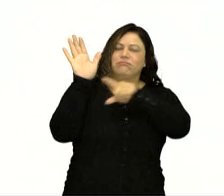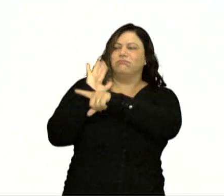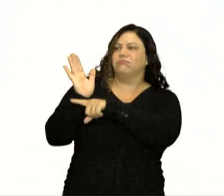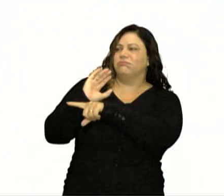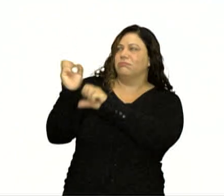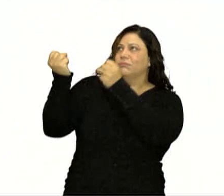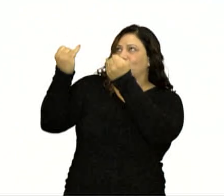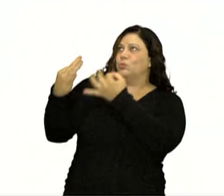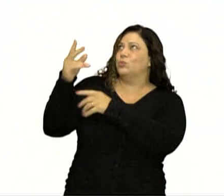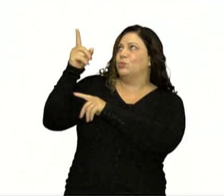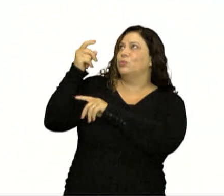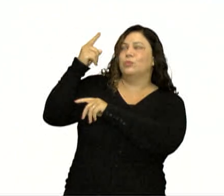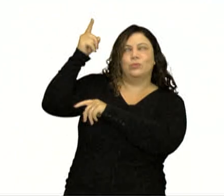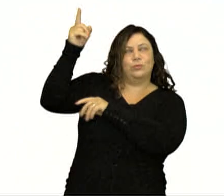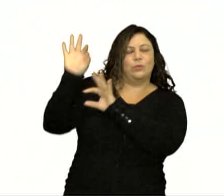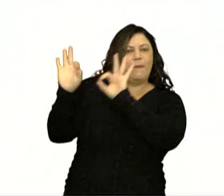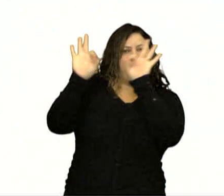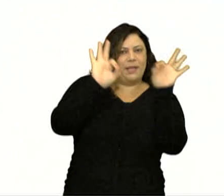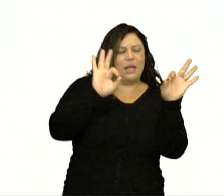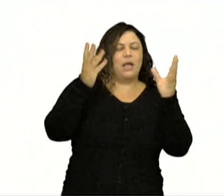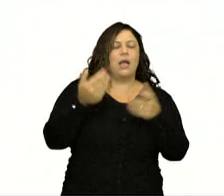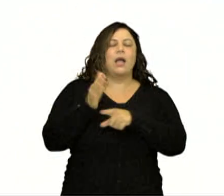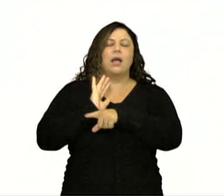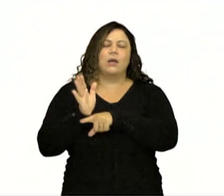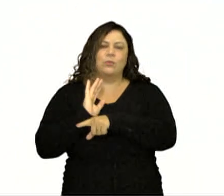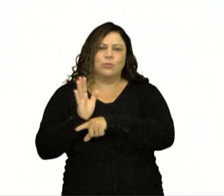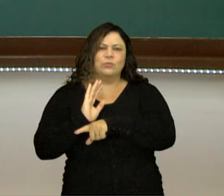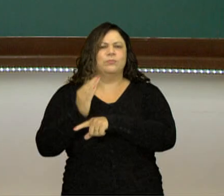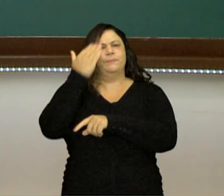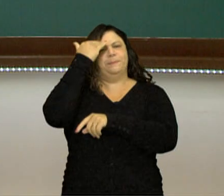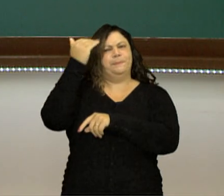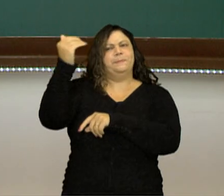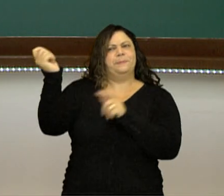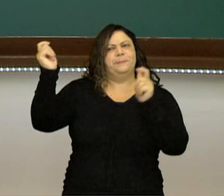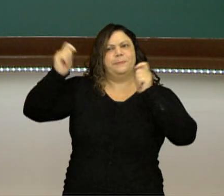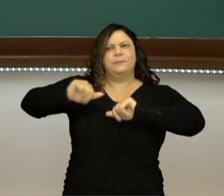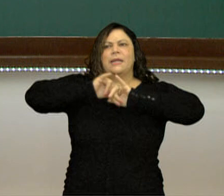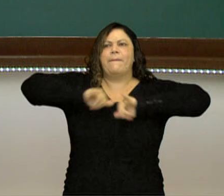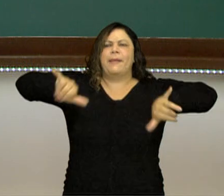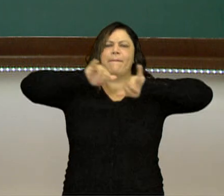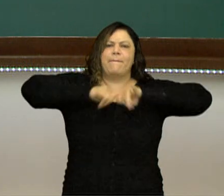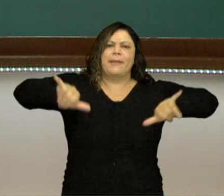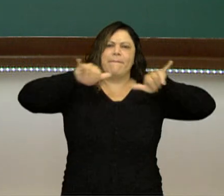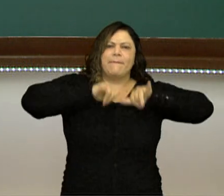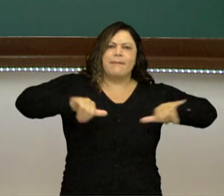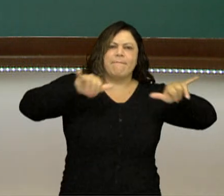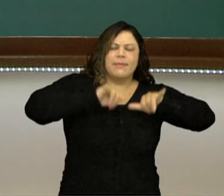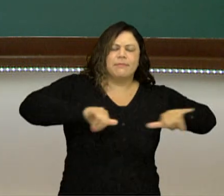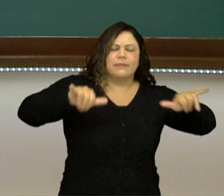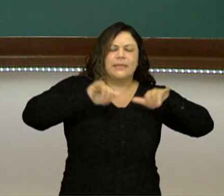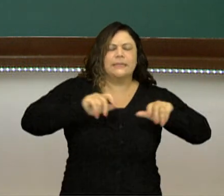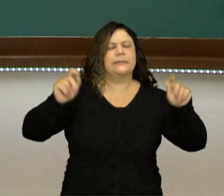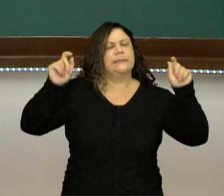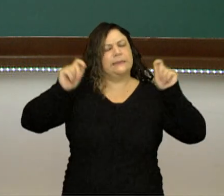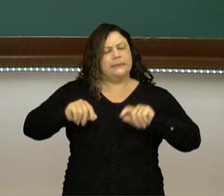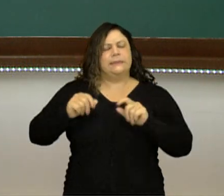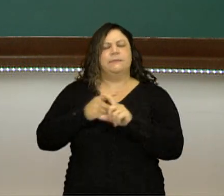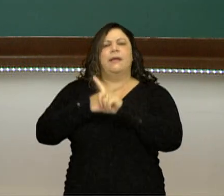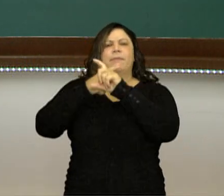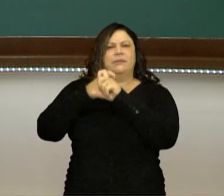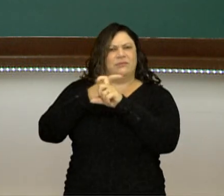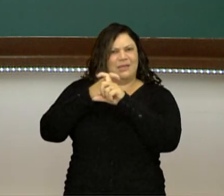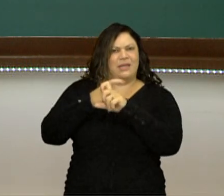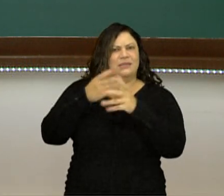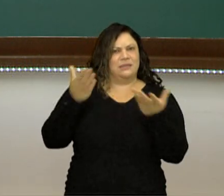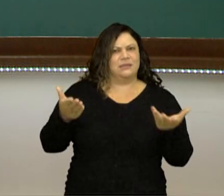Riefenstahl, que é um filme muito famoso, ela foi uma cineasta muito importante, mas ela fazia propaganda para os nazistas, e isso foi um problema para a carreira dela, que